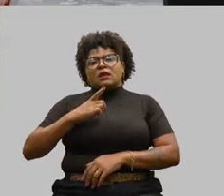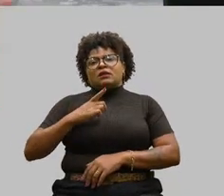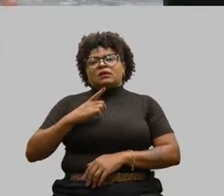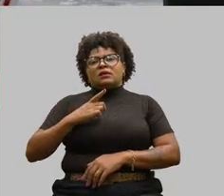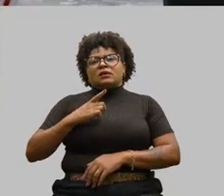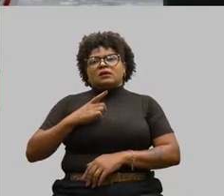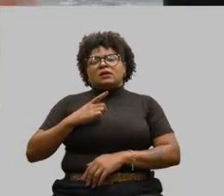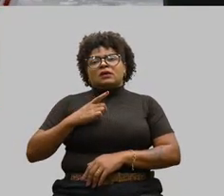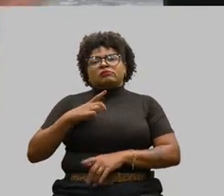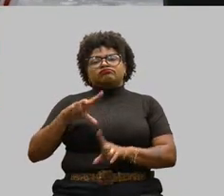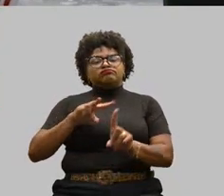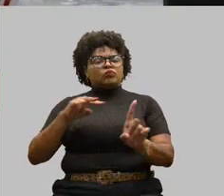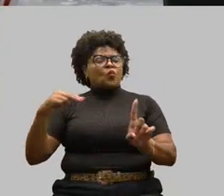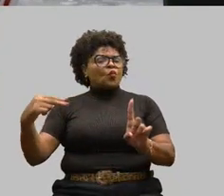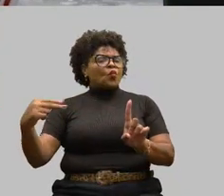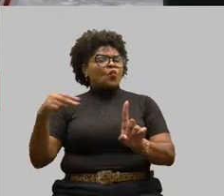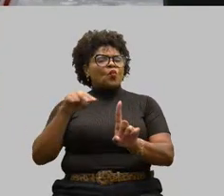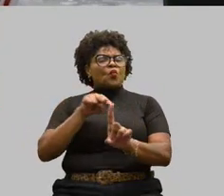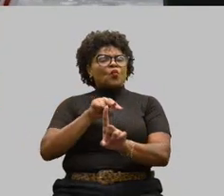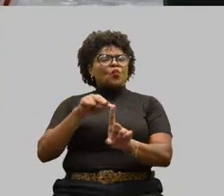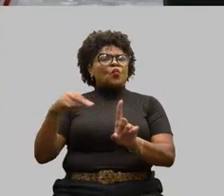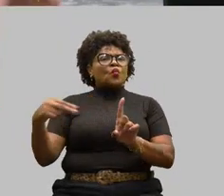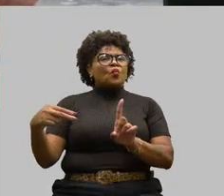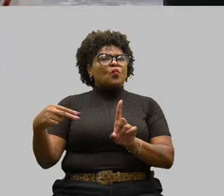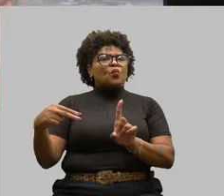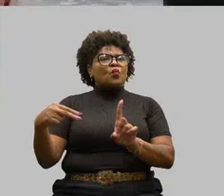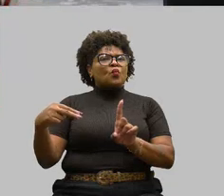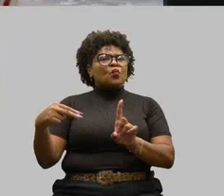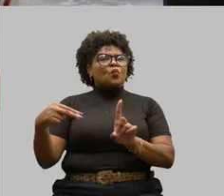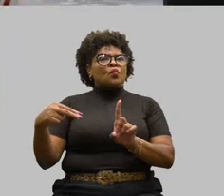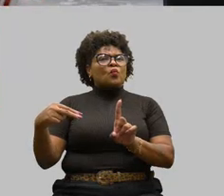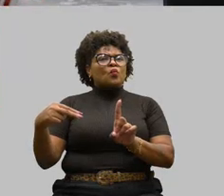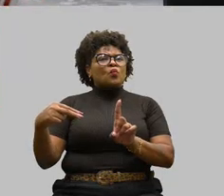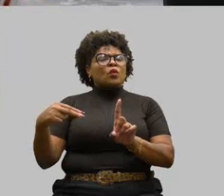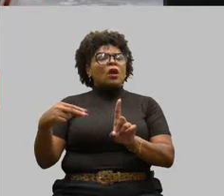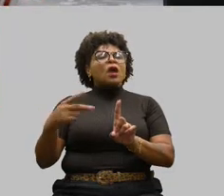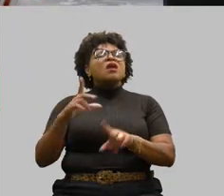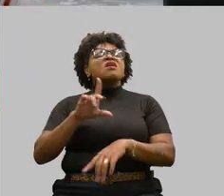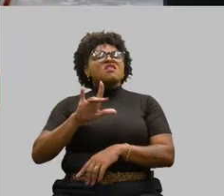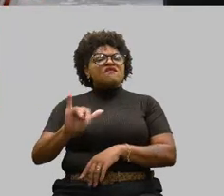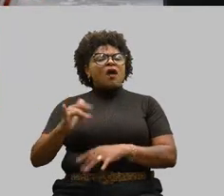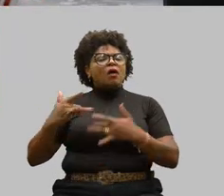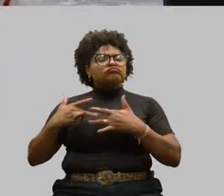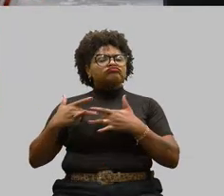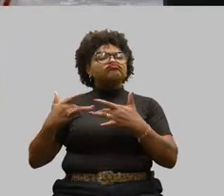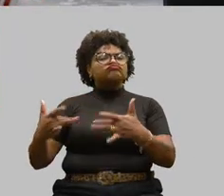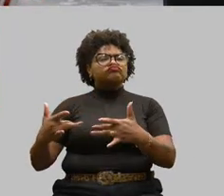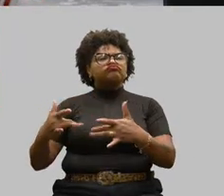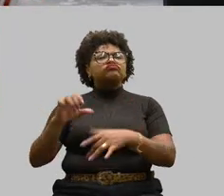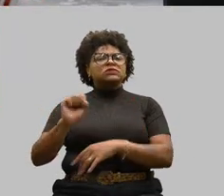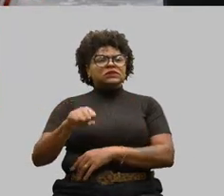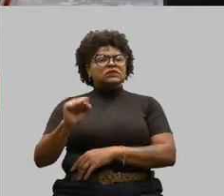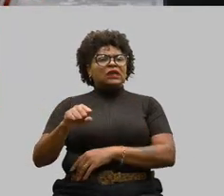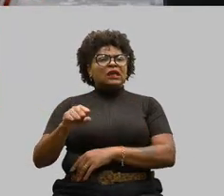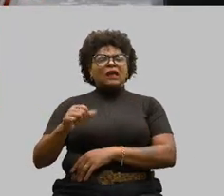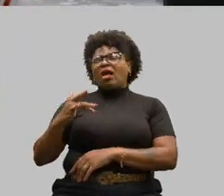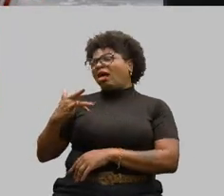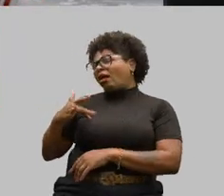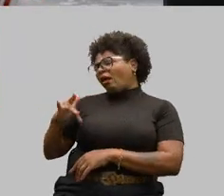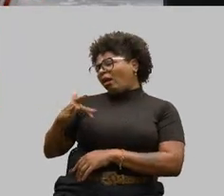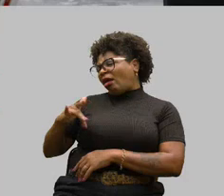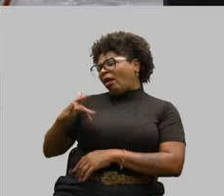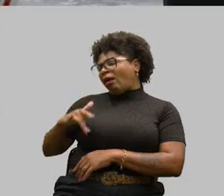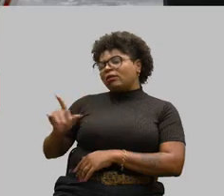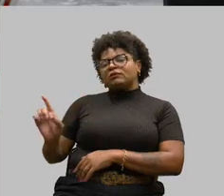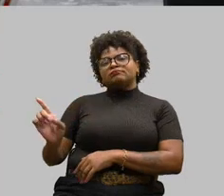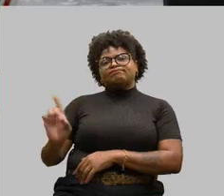um olhar compassivo um olhar de compaixão um olhar não de pena porque